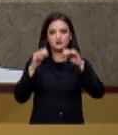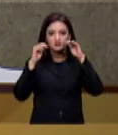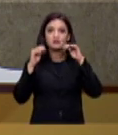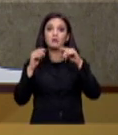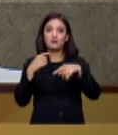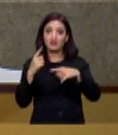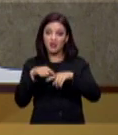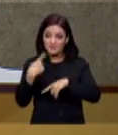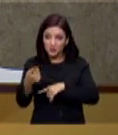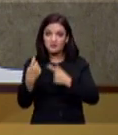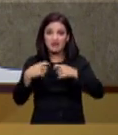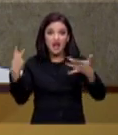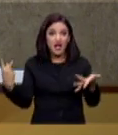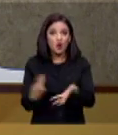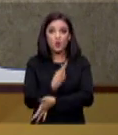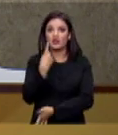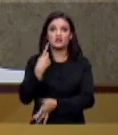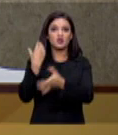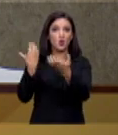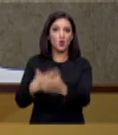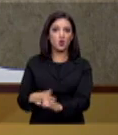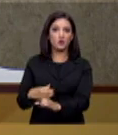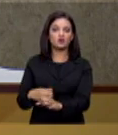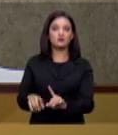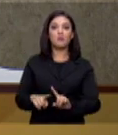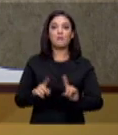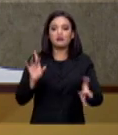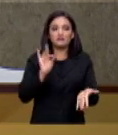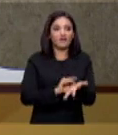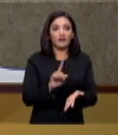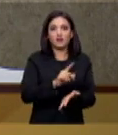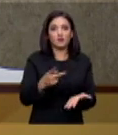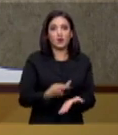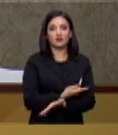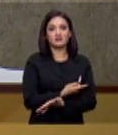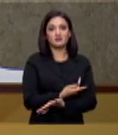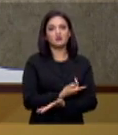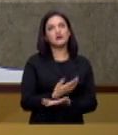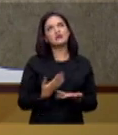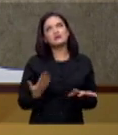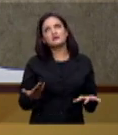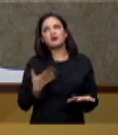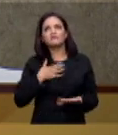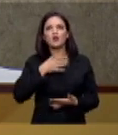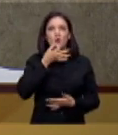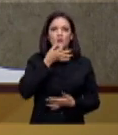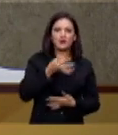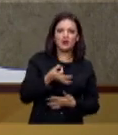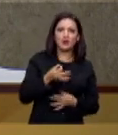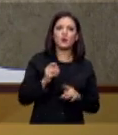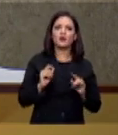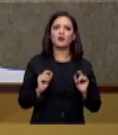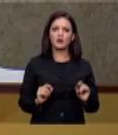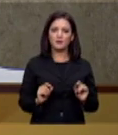concurso público. E não é isso que se verifica na prática. Então, no meu modo de ver, esse